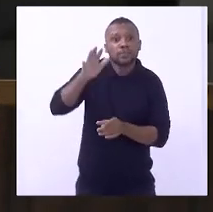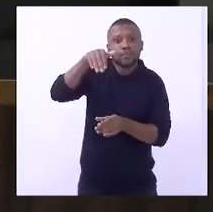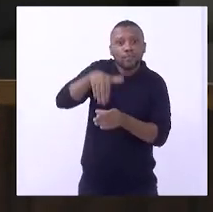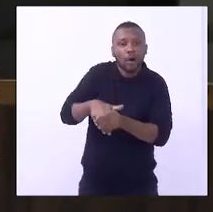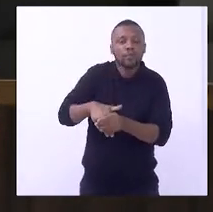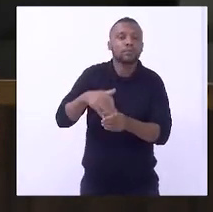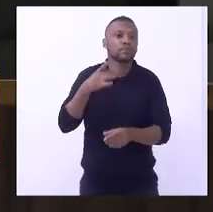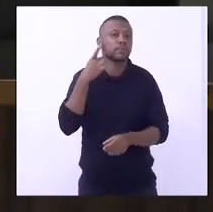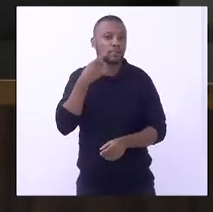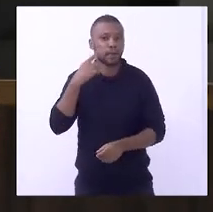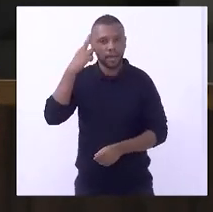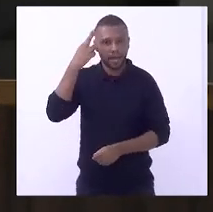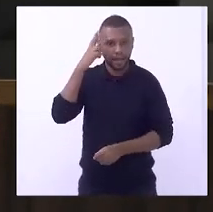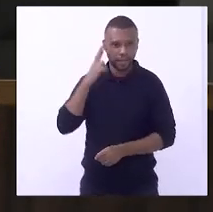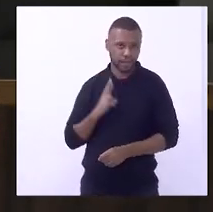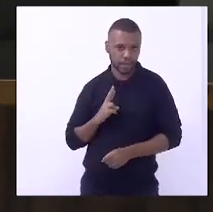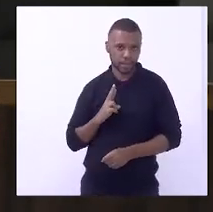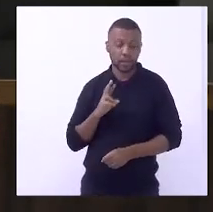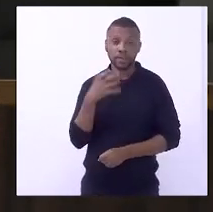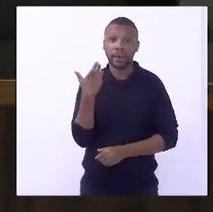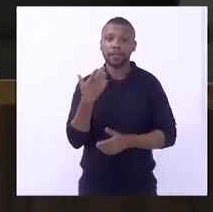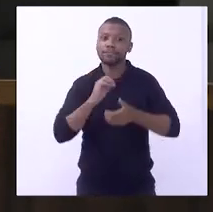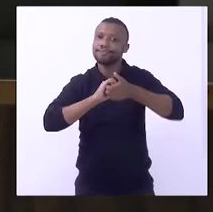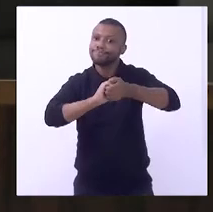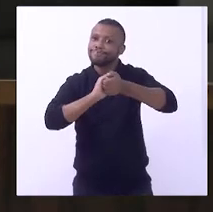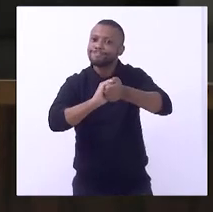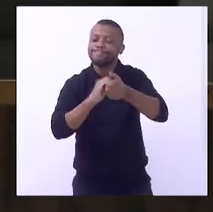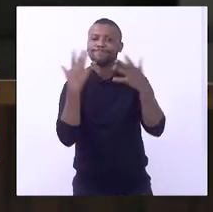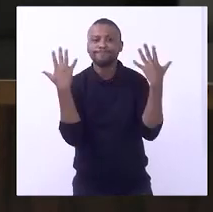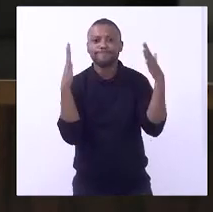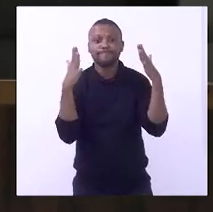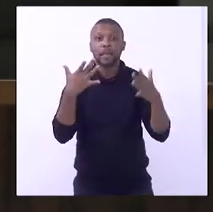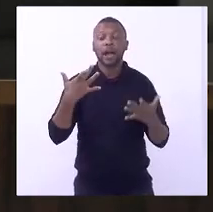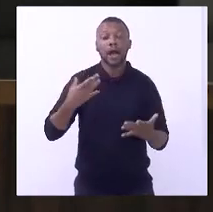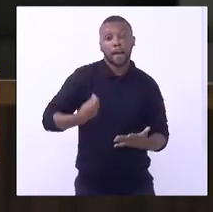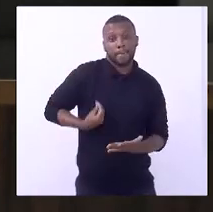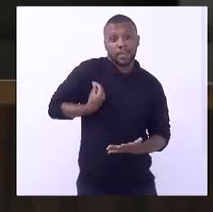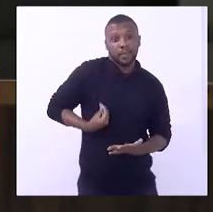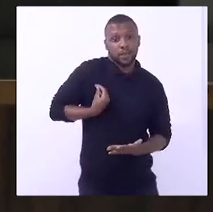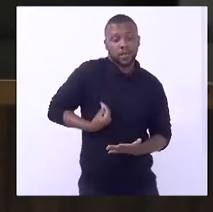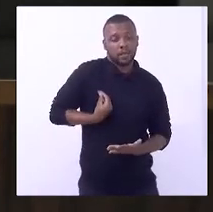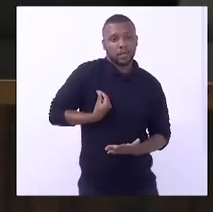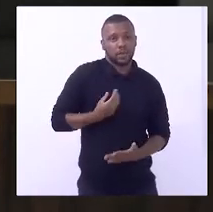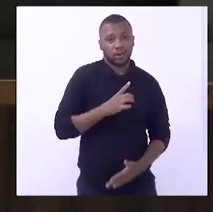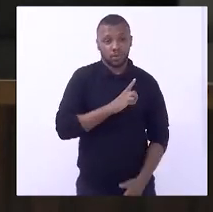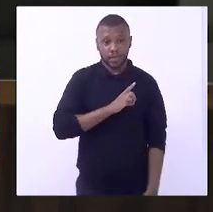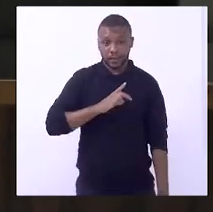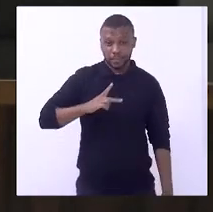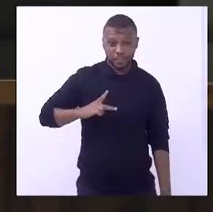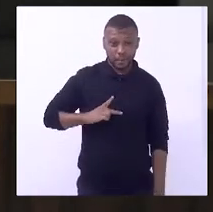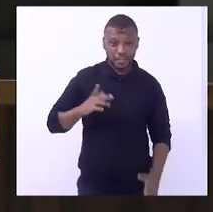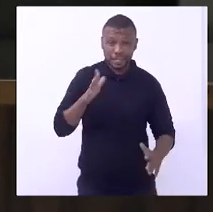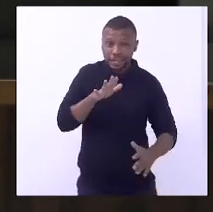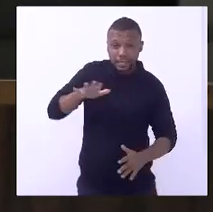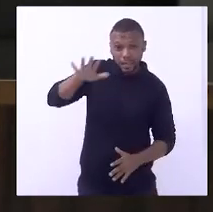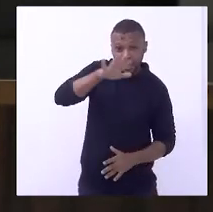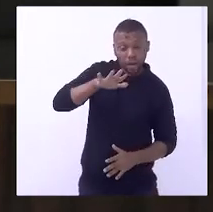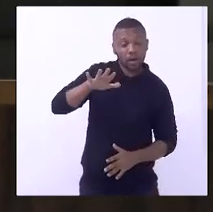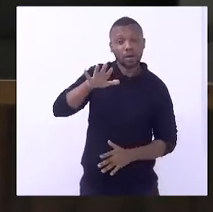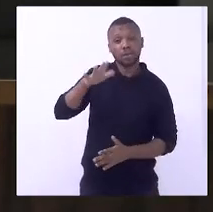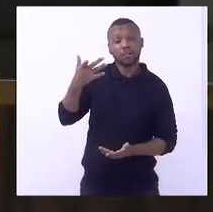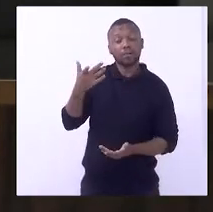Renata, saudar a presença do defensor-geral, doutor Rodrigo Pacheco,